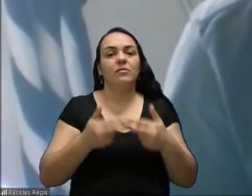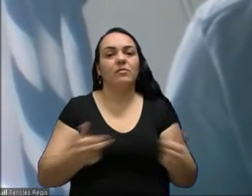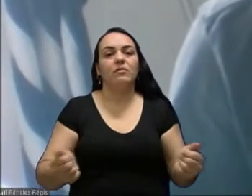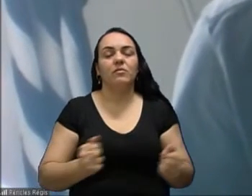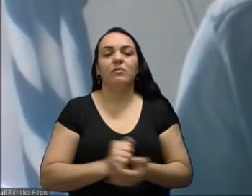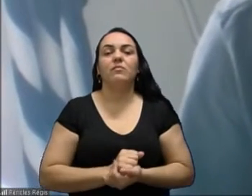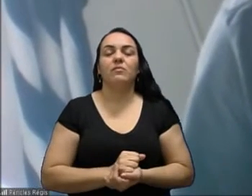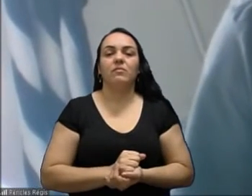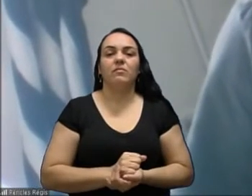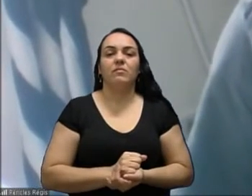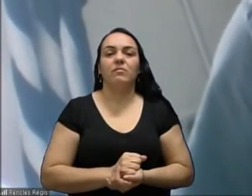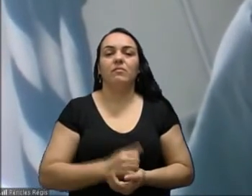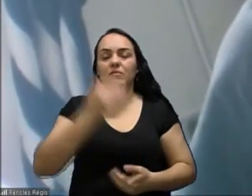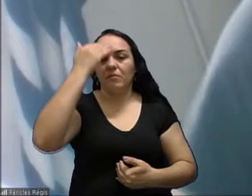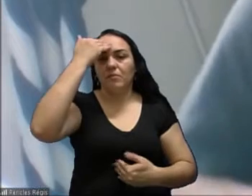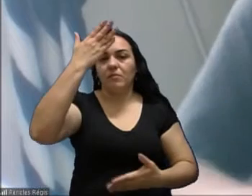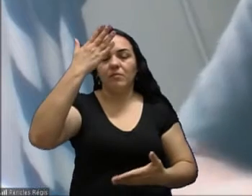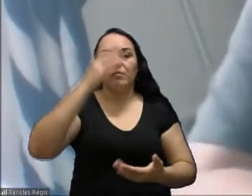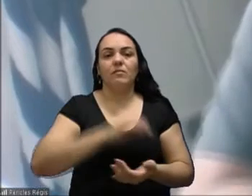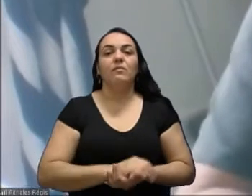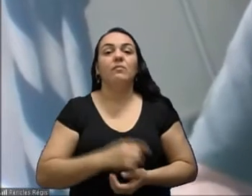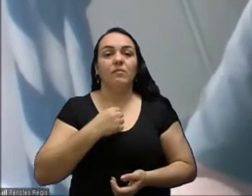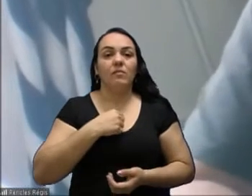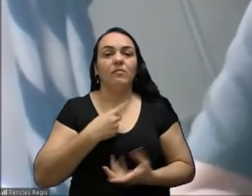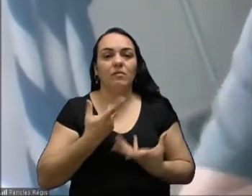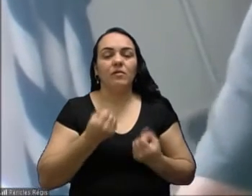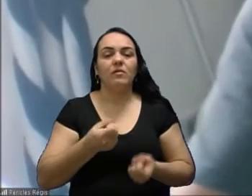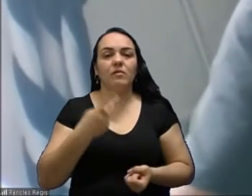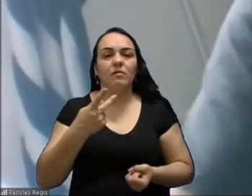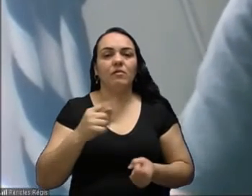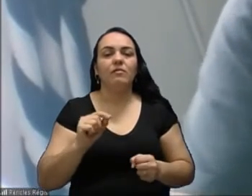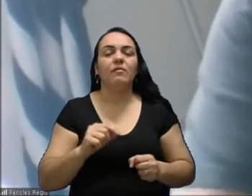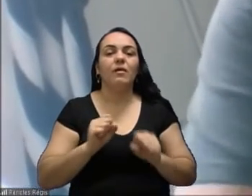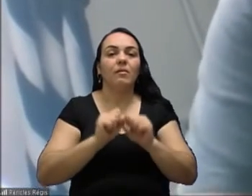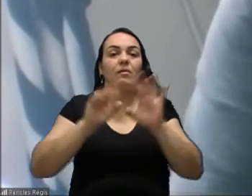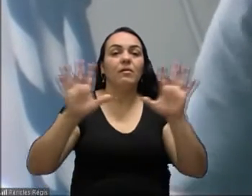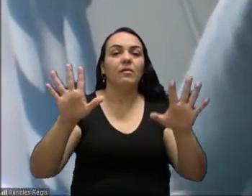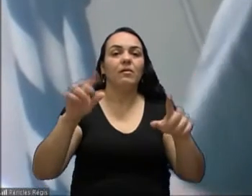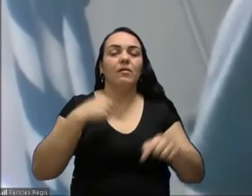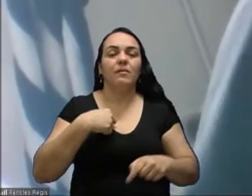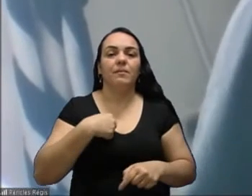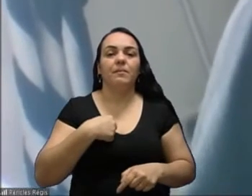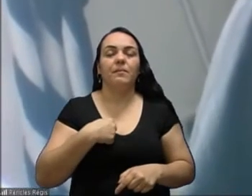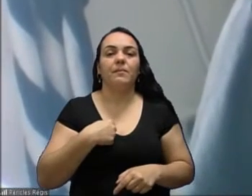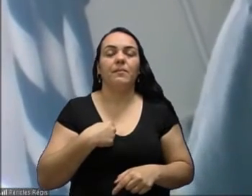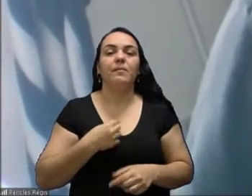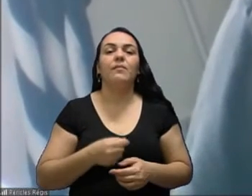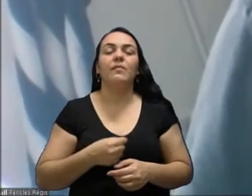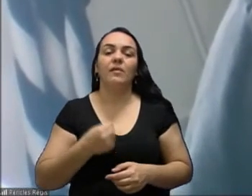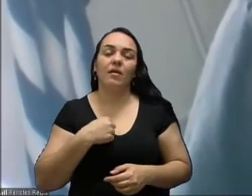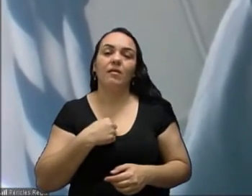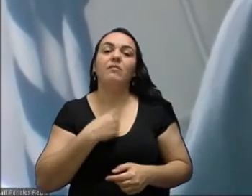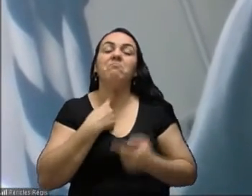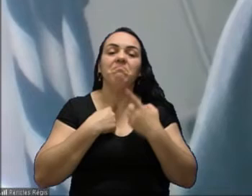defendemos aqui obrigado vereador Marinho Marti só para deixar claro a nobre intenção do vereador eu